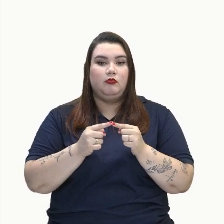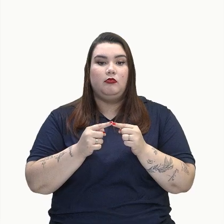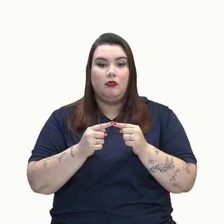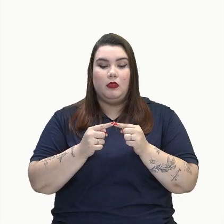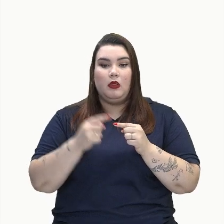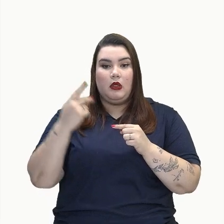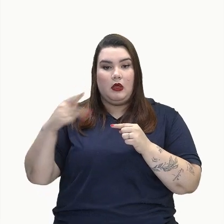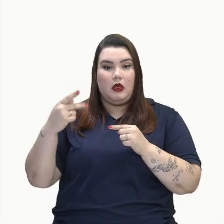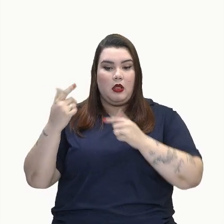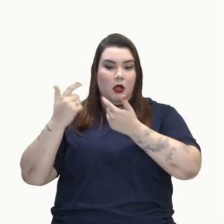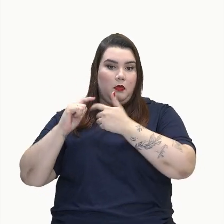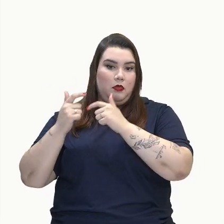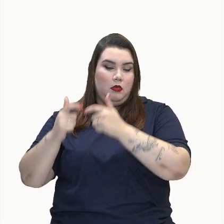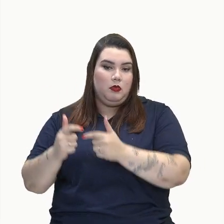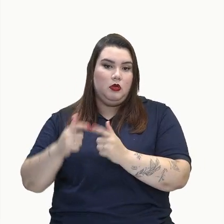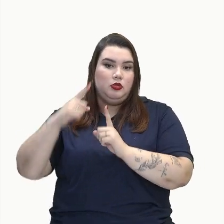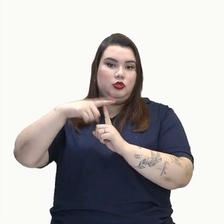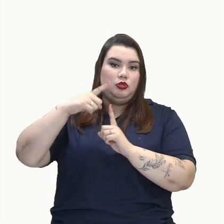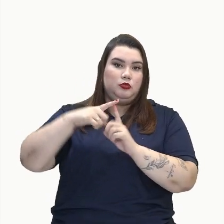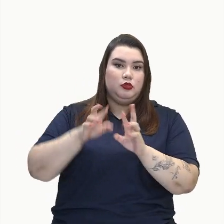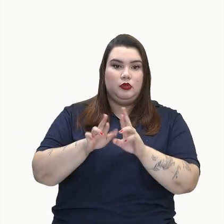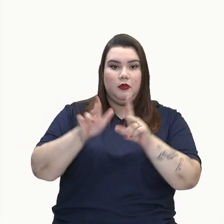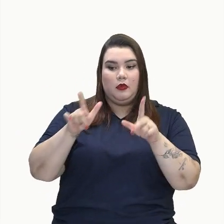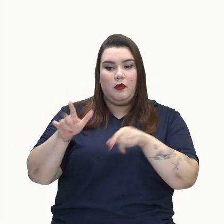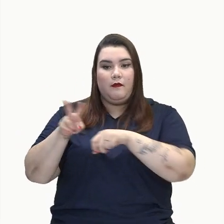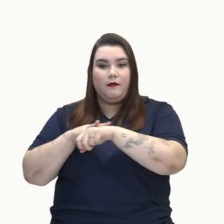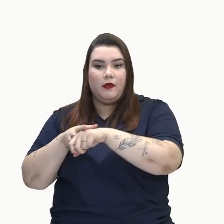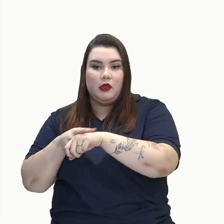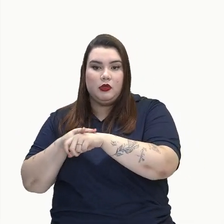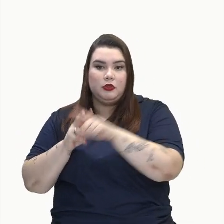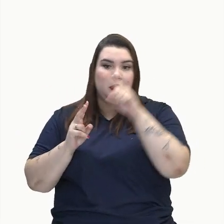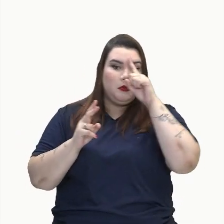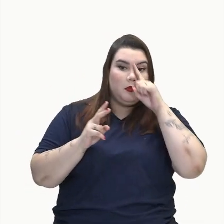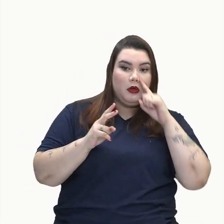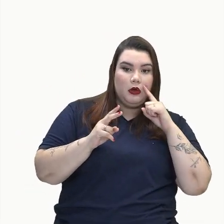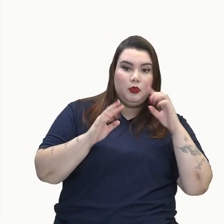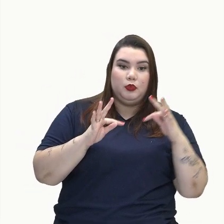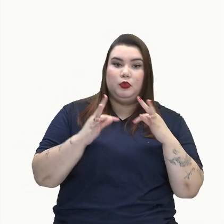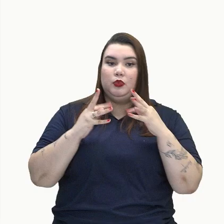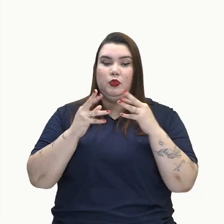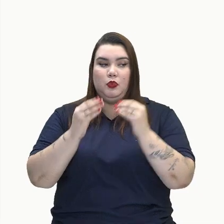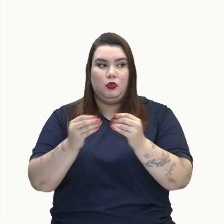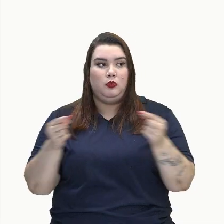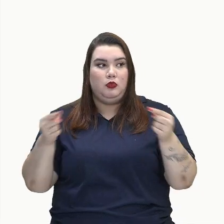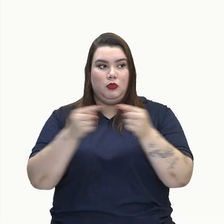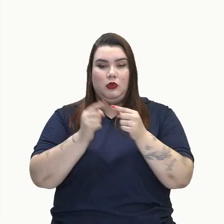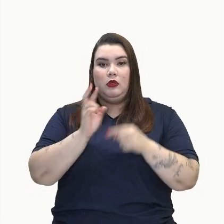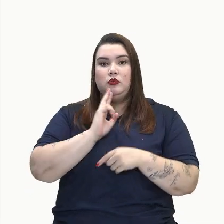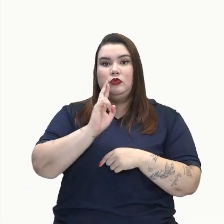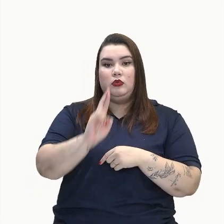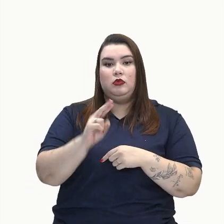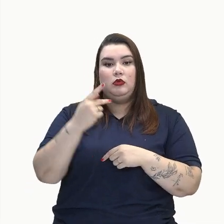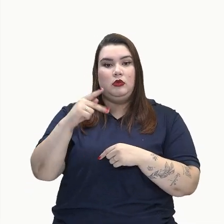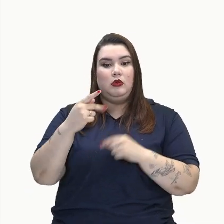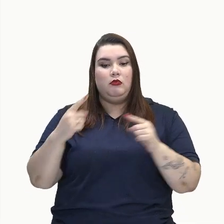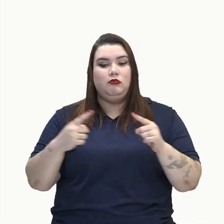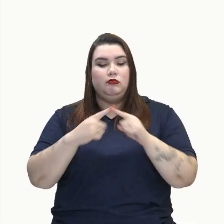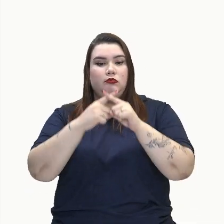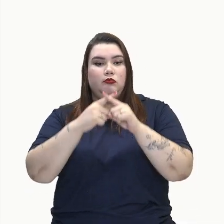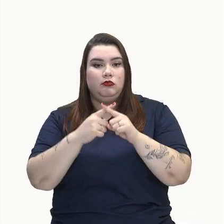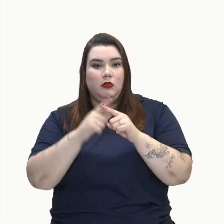eram descendentes de indivíduos diferentes, tanto verde quanto amarelo, todos os indivíduos resultantes desse cruzamento